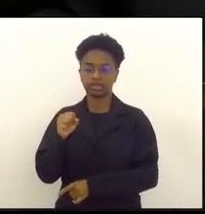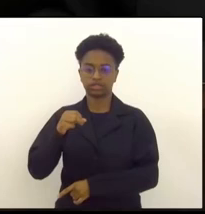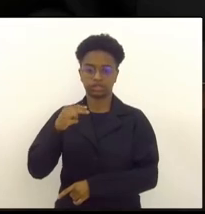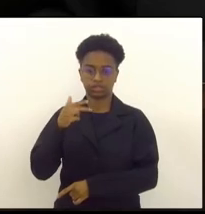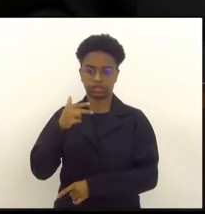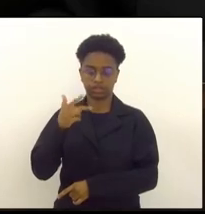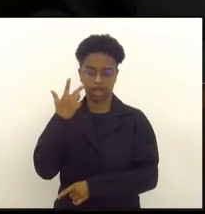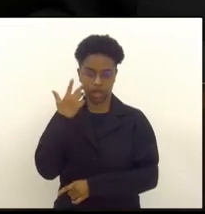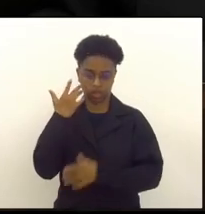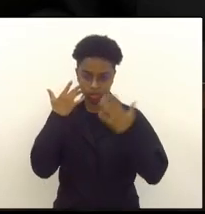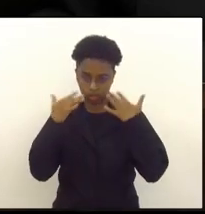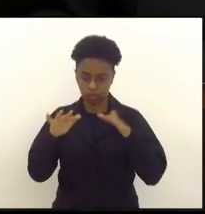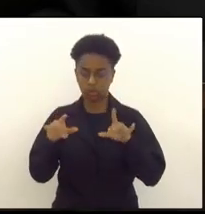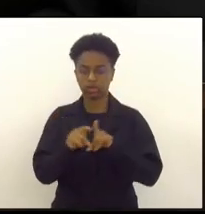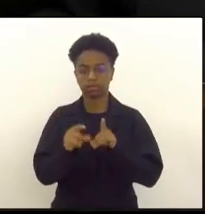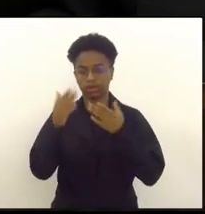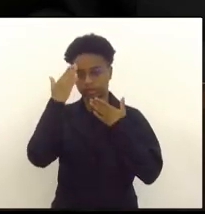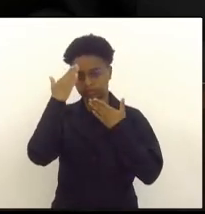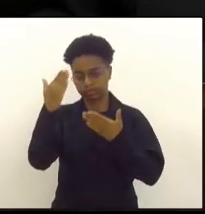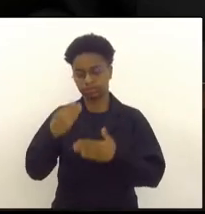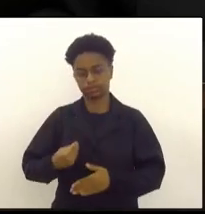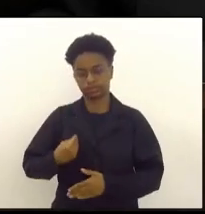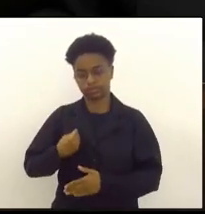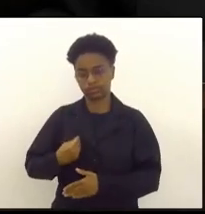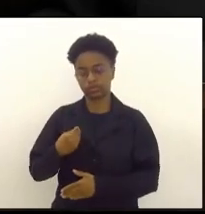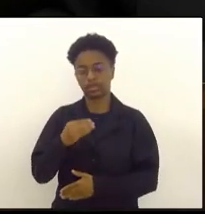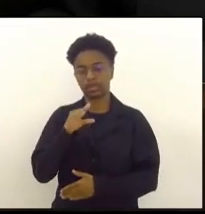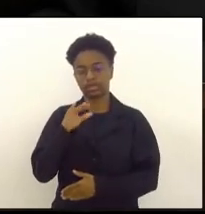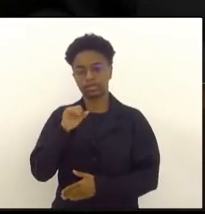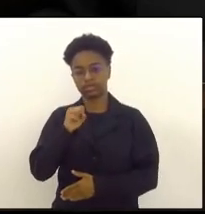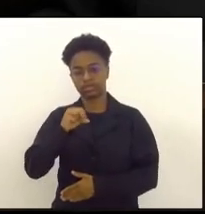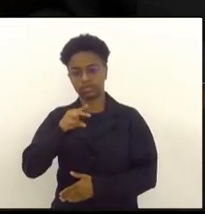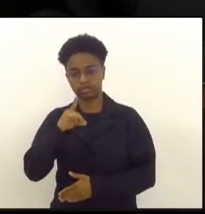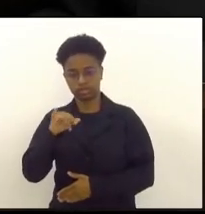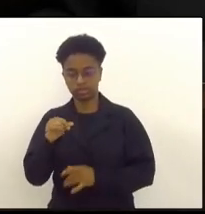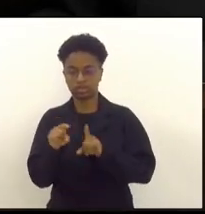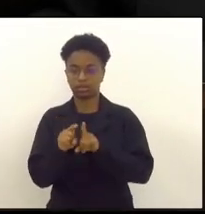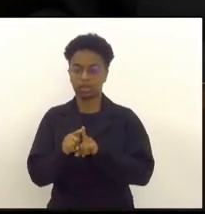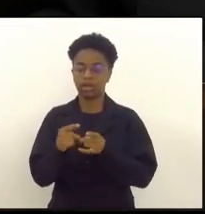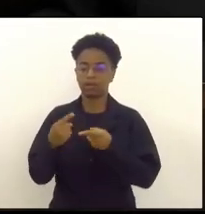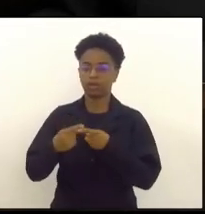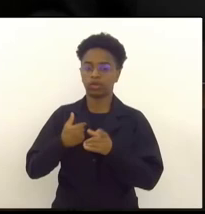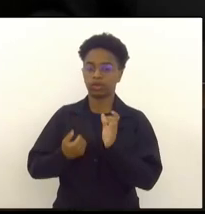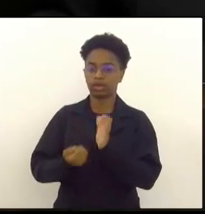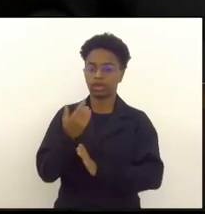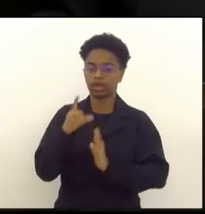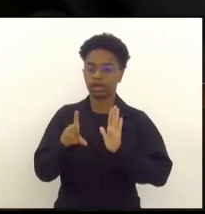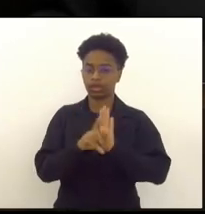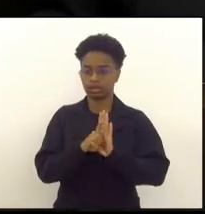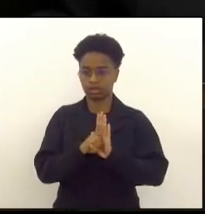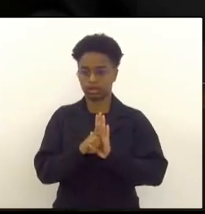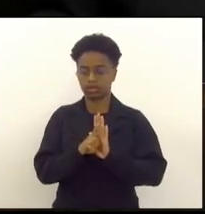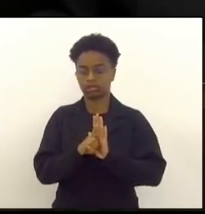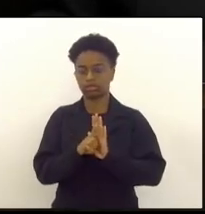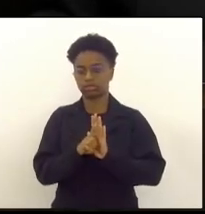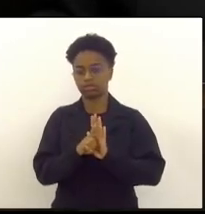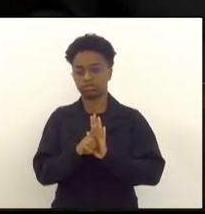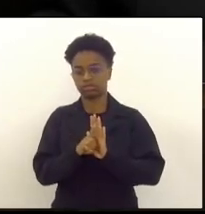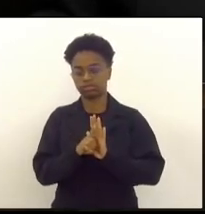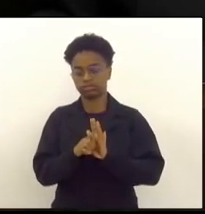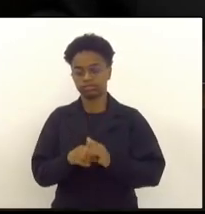aqui agradecer a presença do Sindipetro. Eu tive a oportunidade de ser autor da lei que